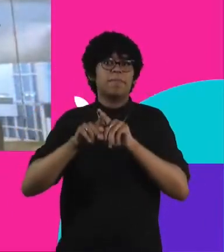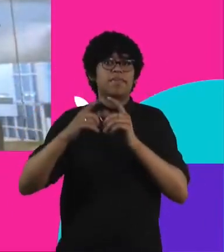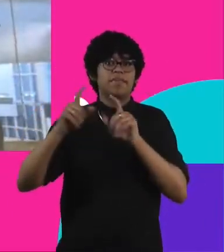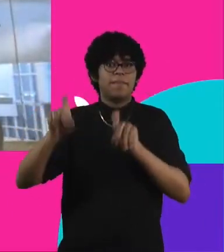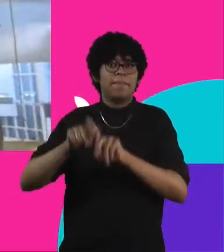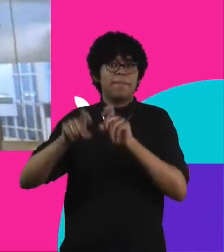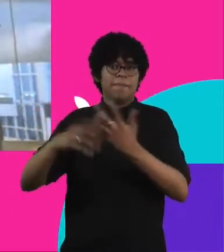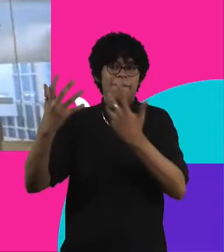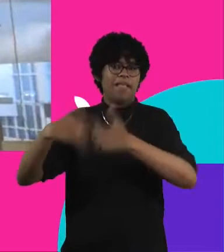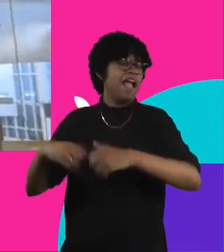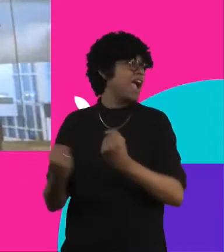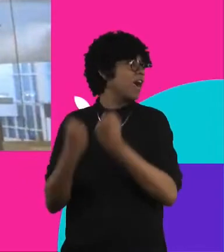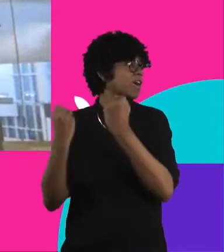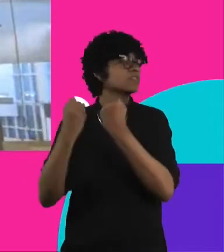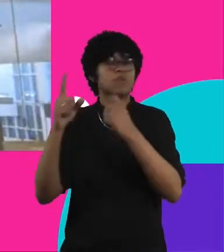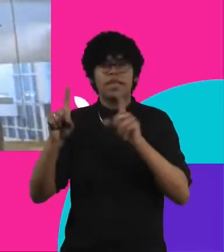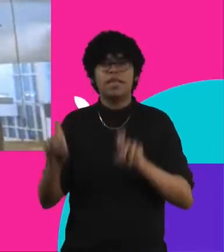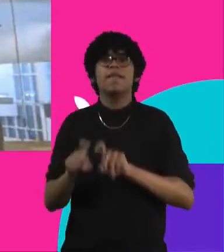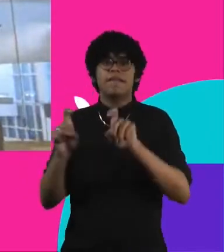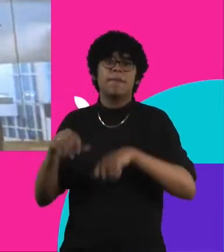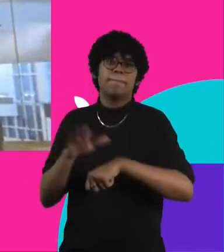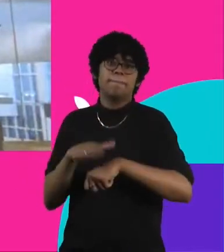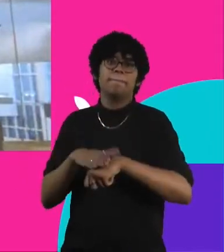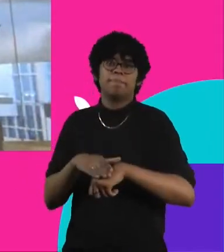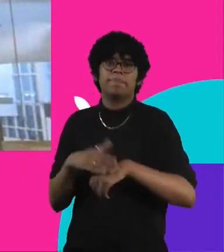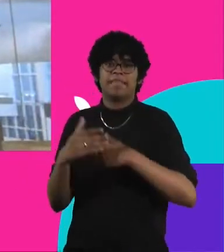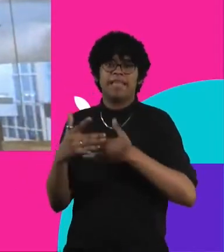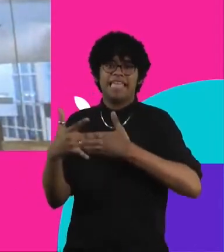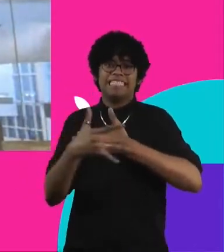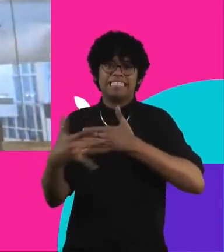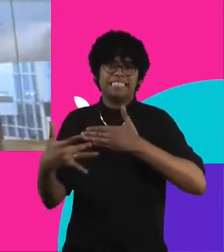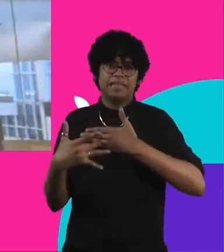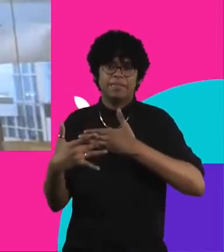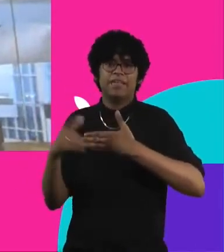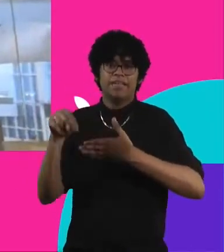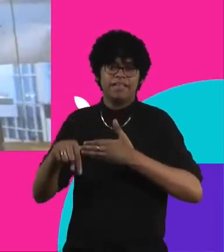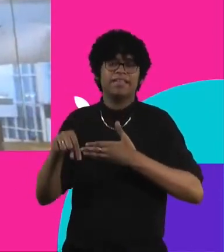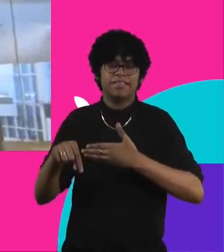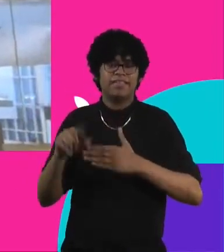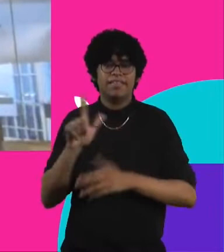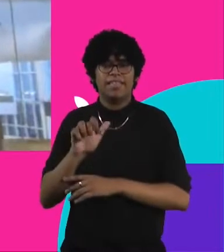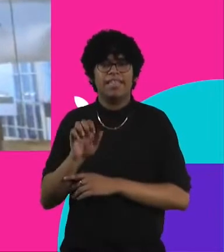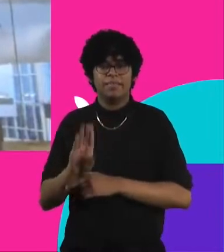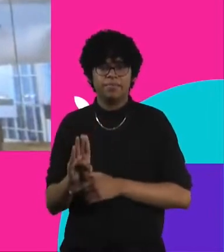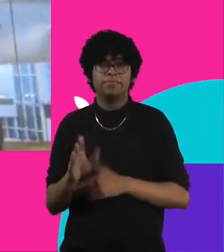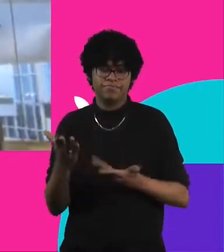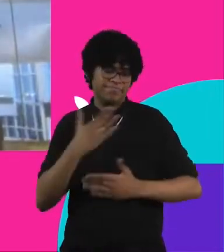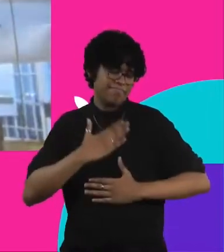são responsáveis pelo processamento automatizado dos exames que são feitos aqui no laboratório. É um prazer estar aqui com vocês.